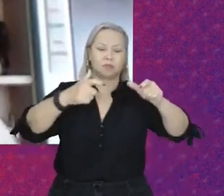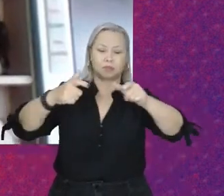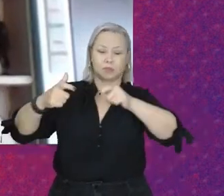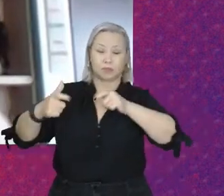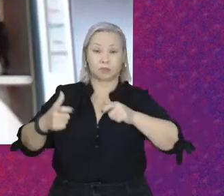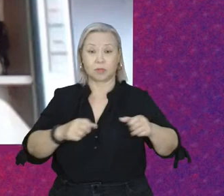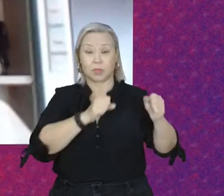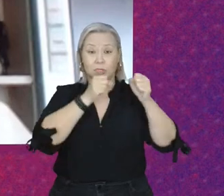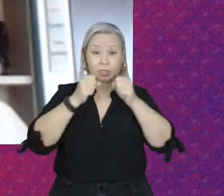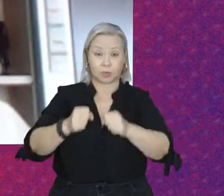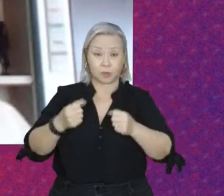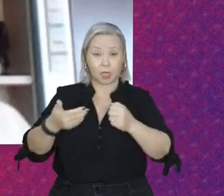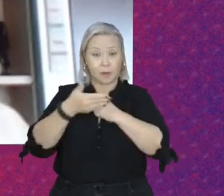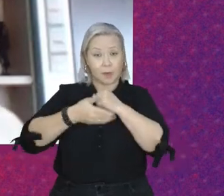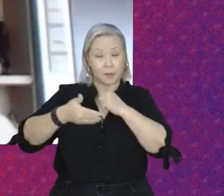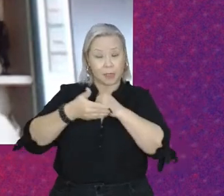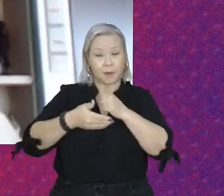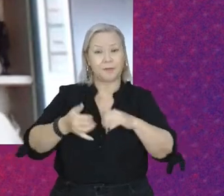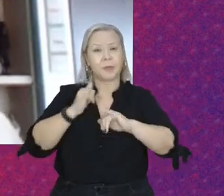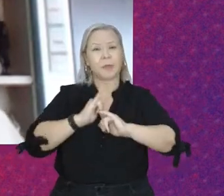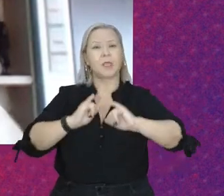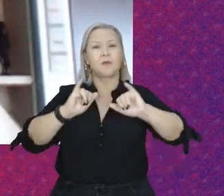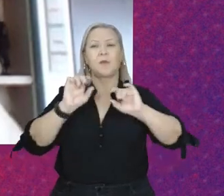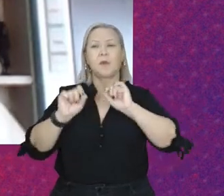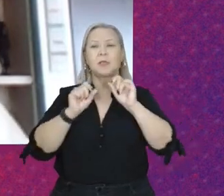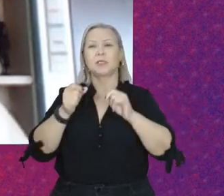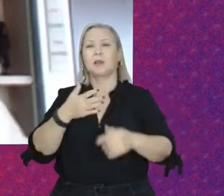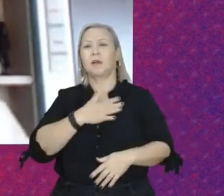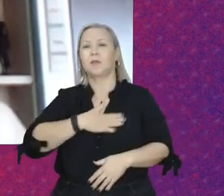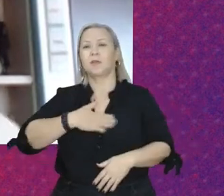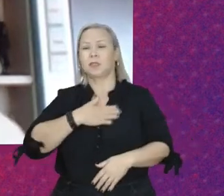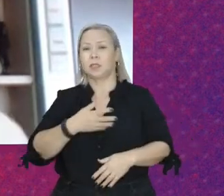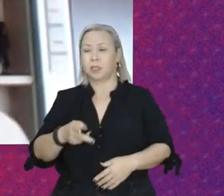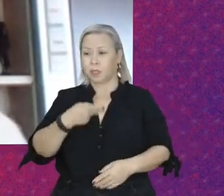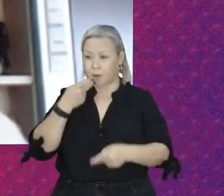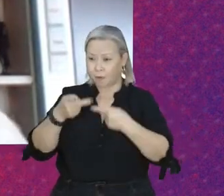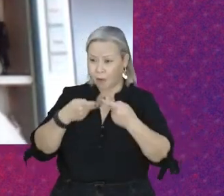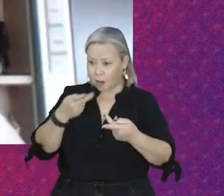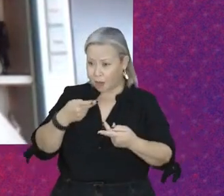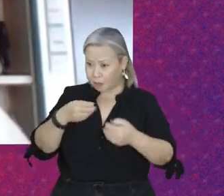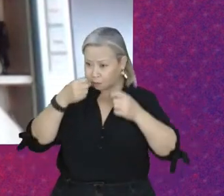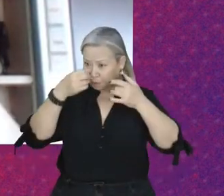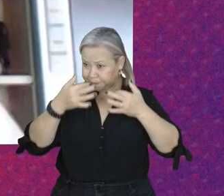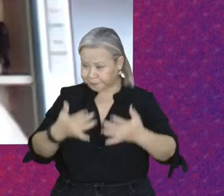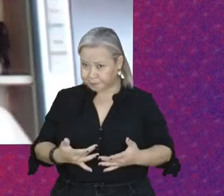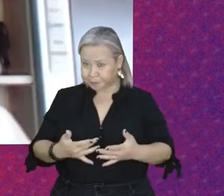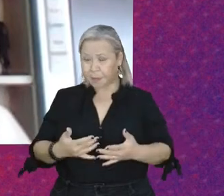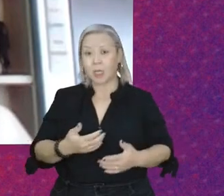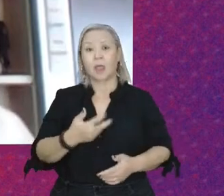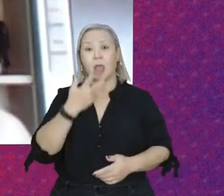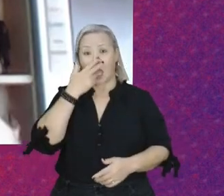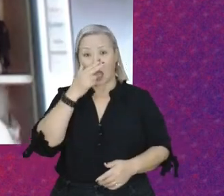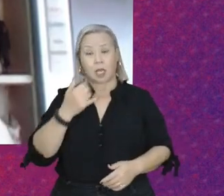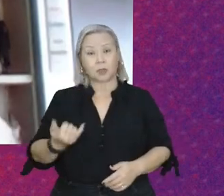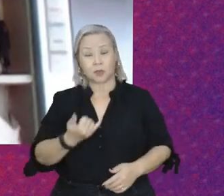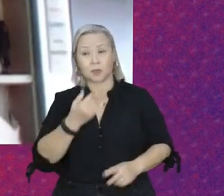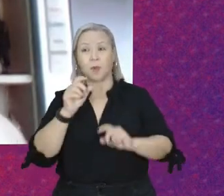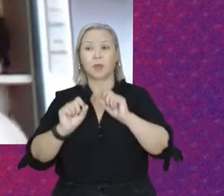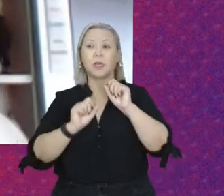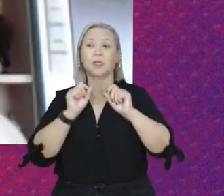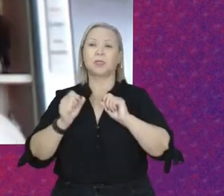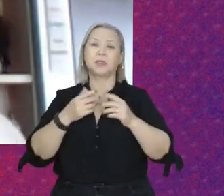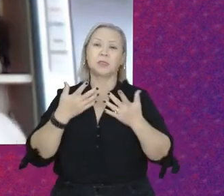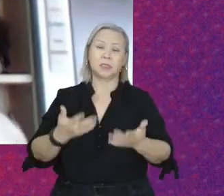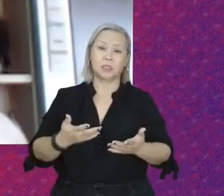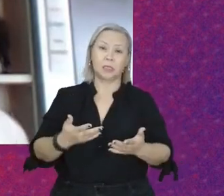é fundamental. Tem até um dado que eu gostaria de finalizar trazendo ele, que eu acho que é muito importante, que pese